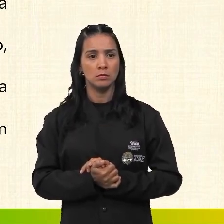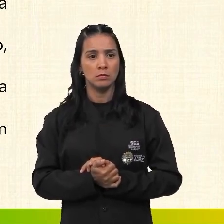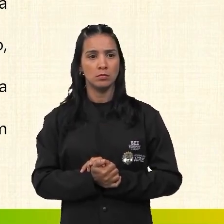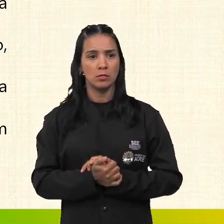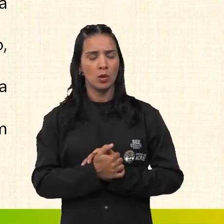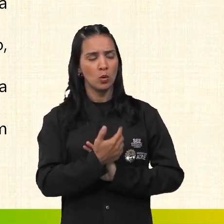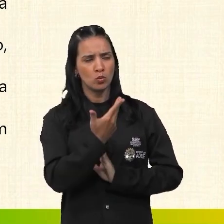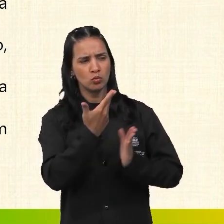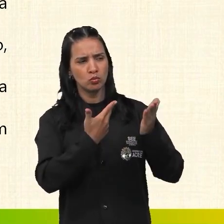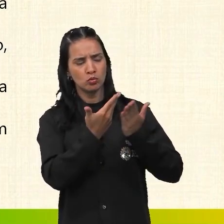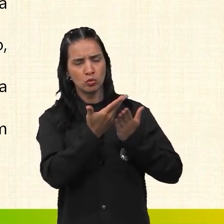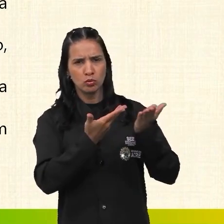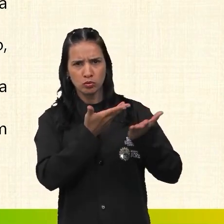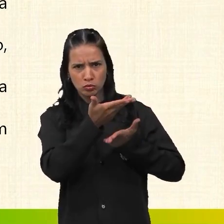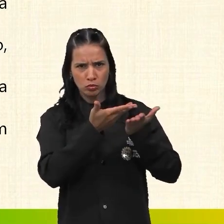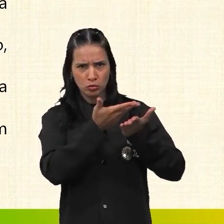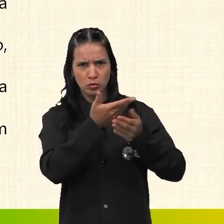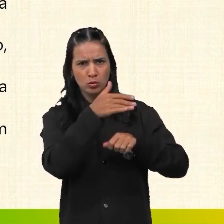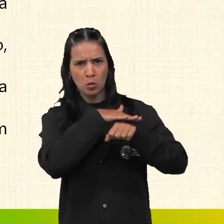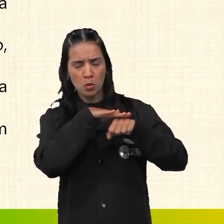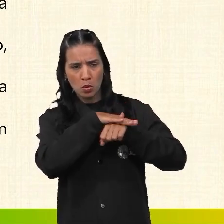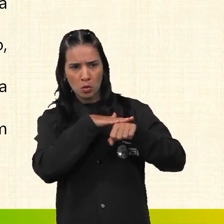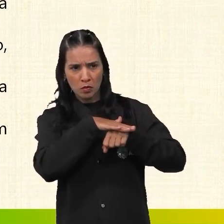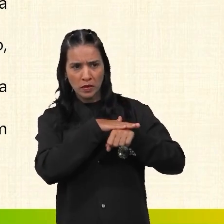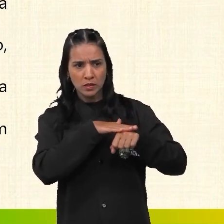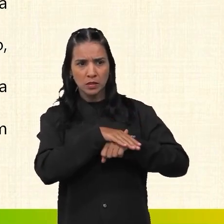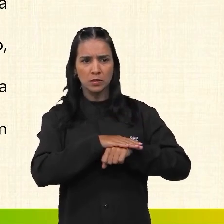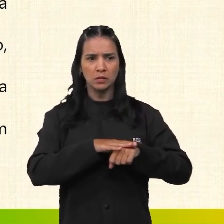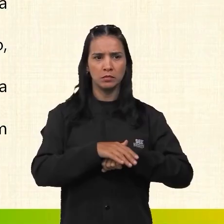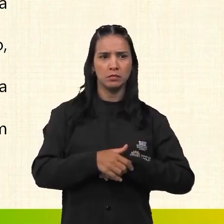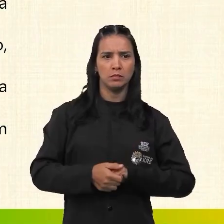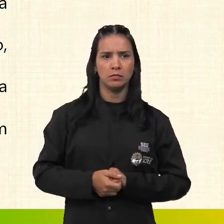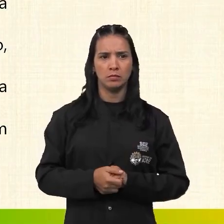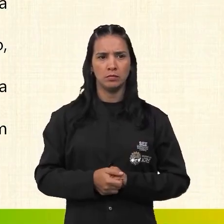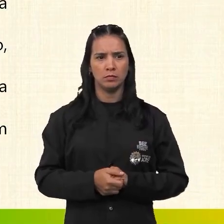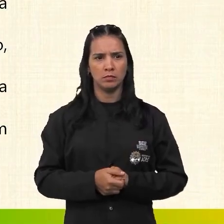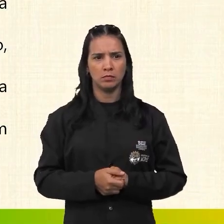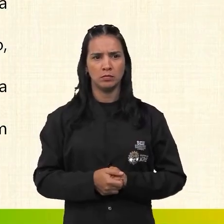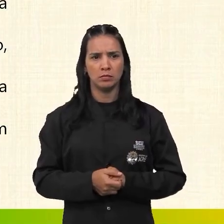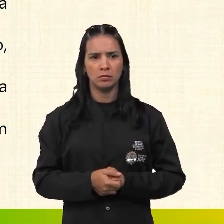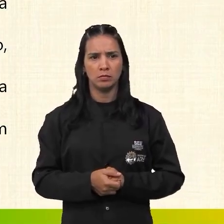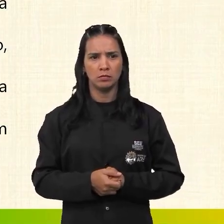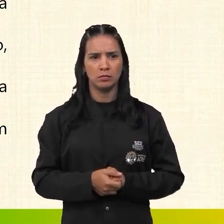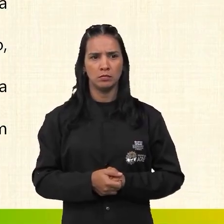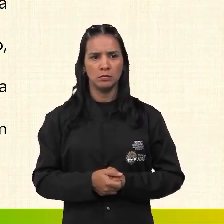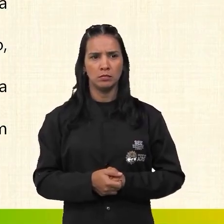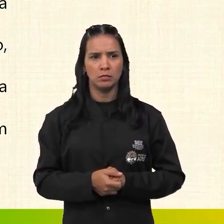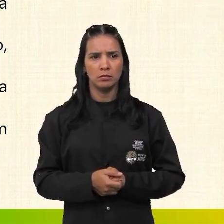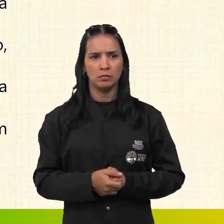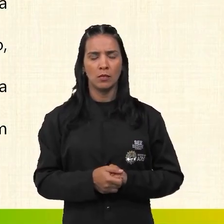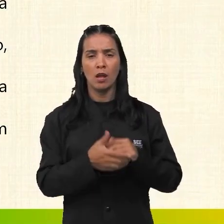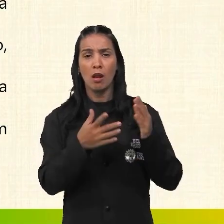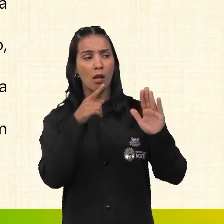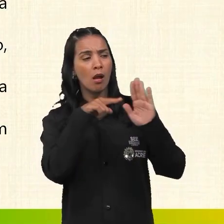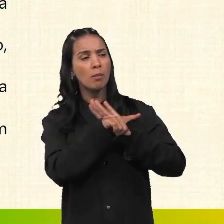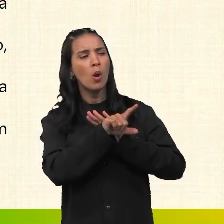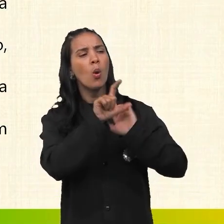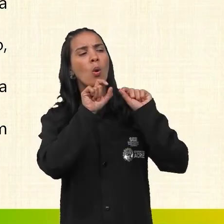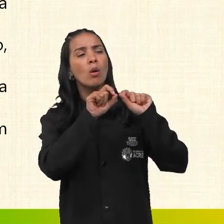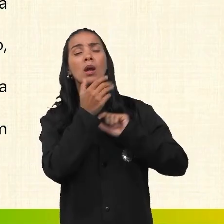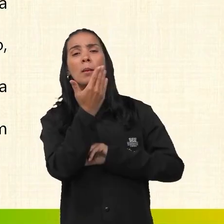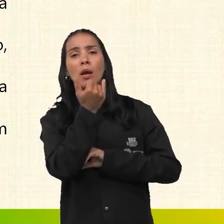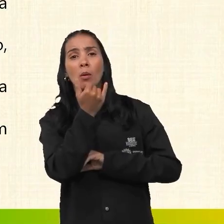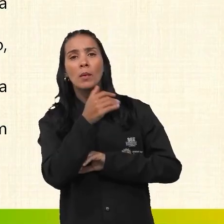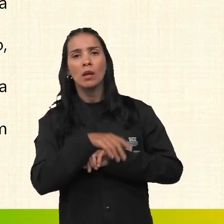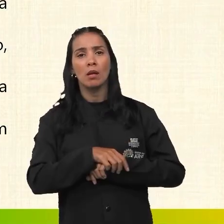"Salmon." E aí, ele no segundo quadrinho fala, "Salmon, bleach." No terceiro quadrinho,